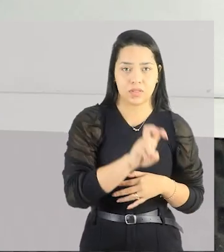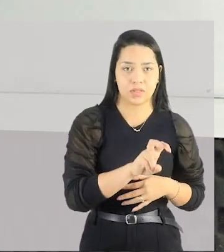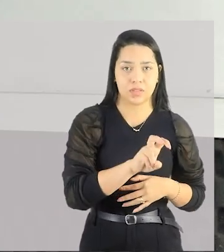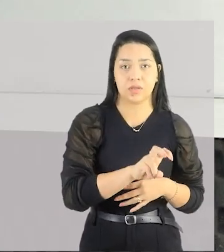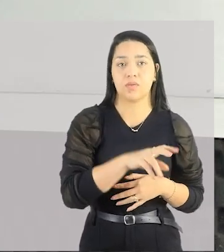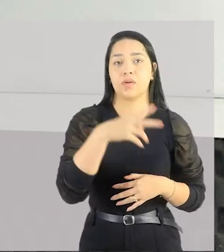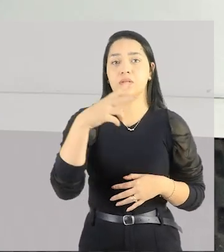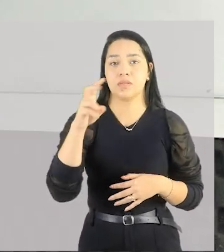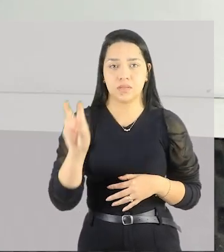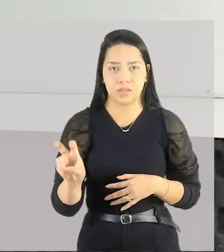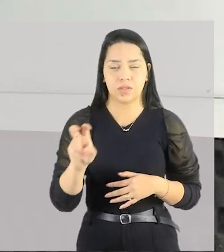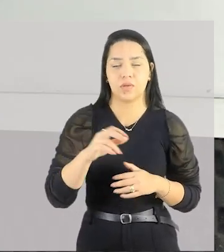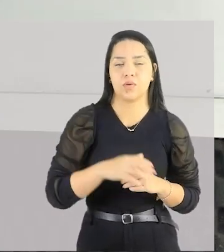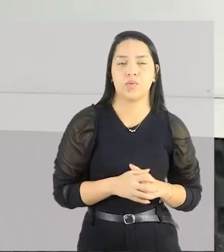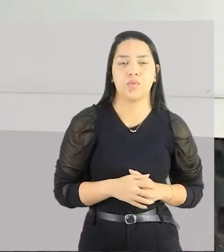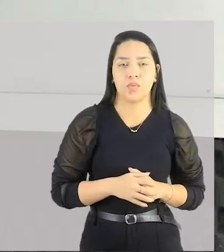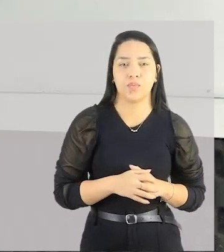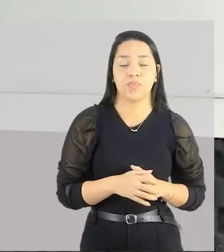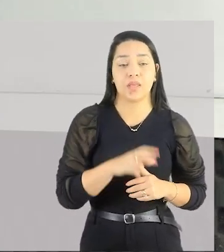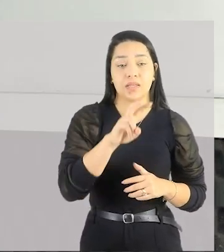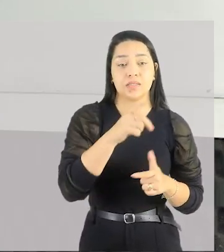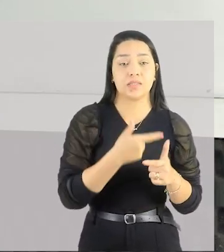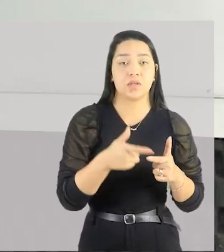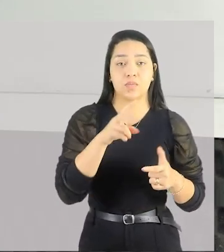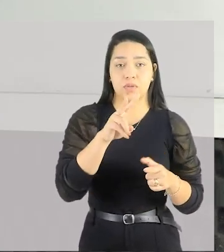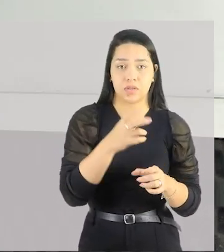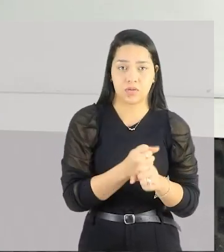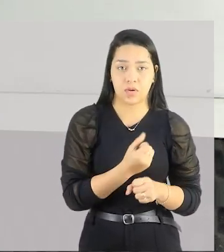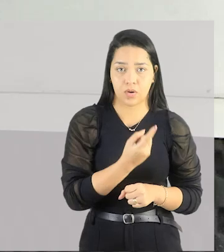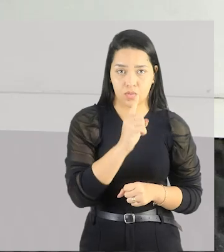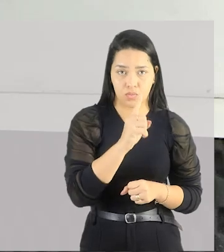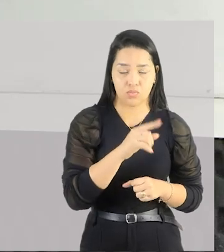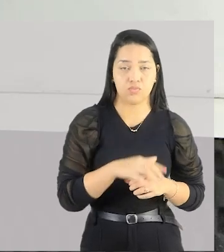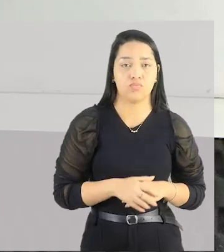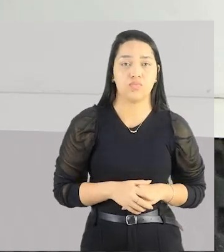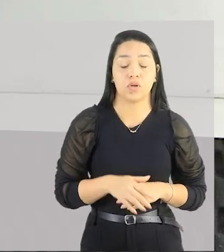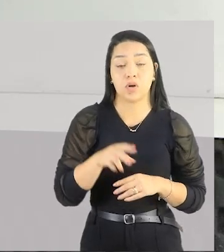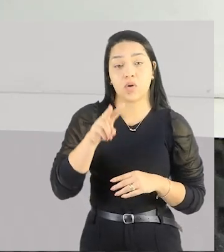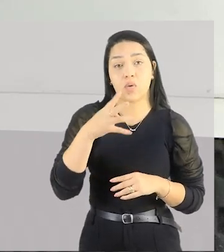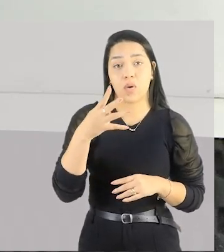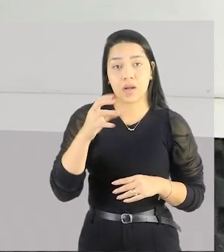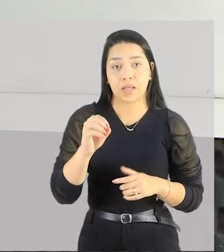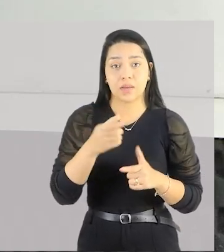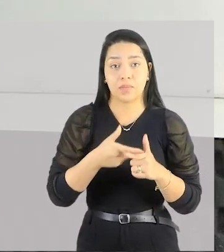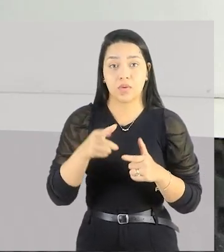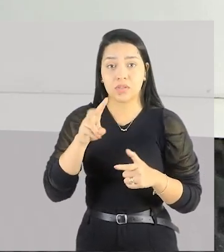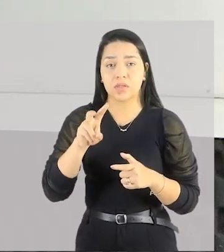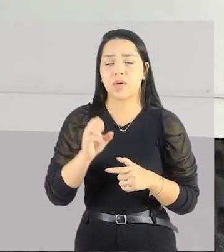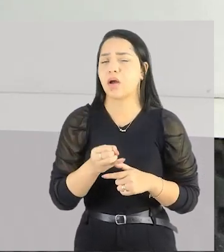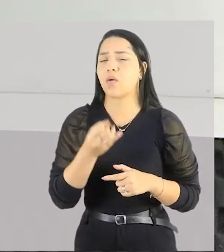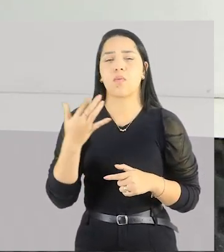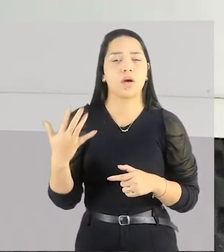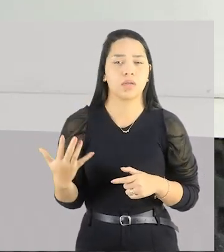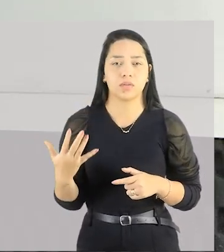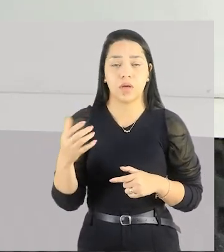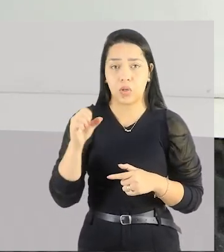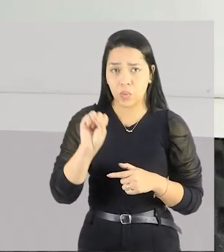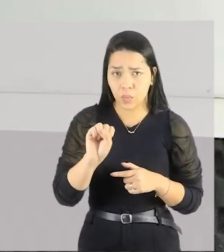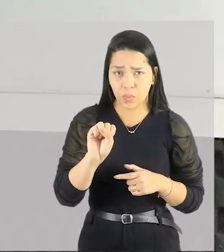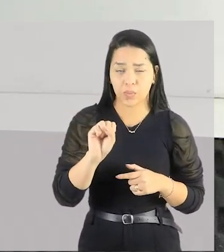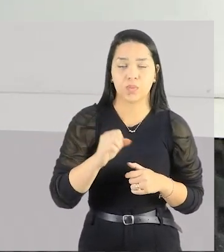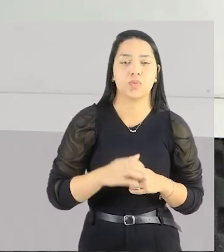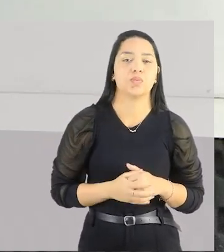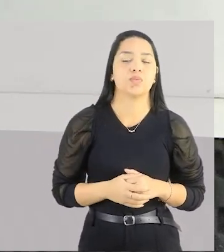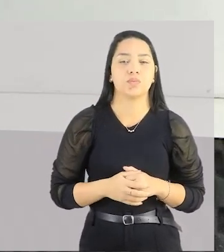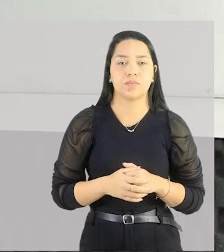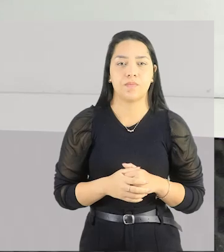e por 5. 5 por 5 é igual a 1 e 40 por 5 é igual a quanto? A 8,